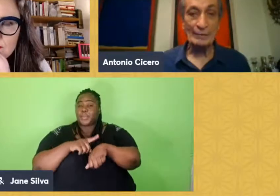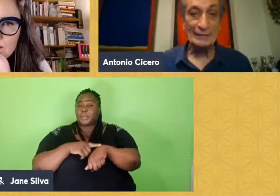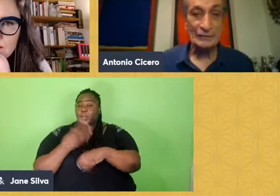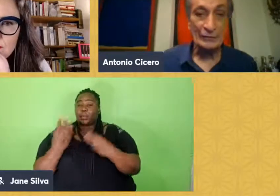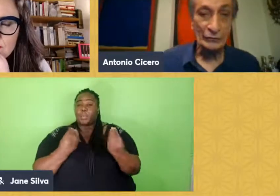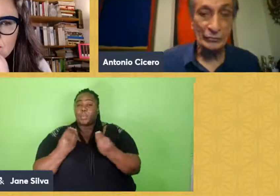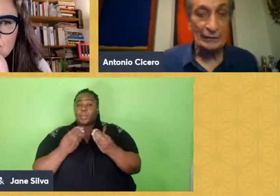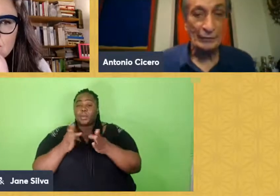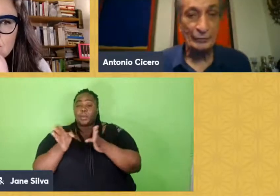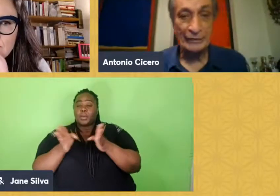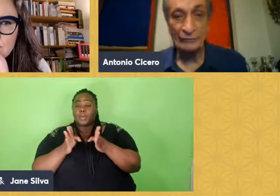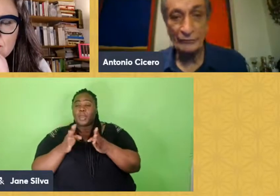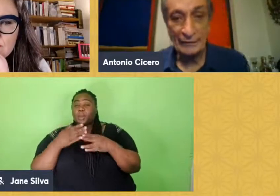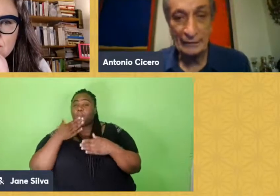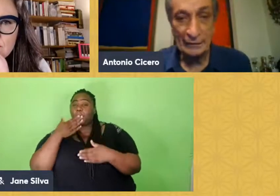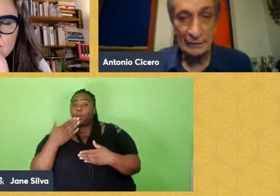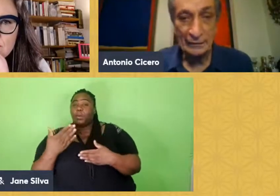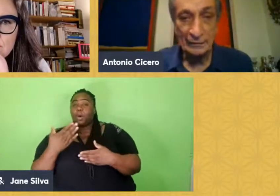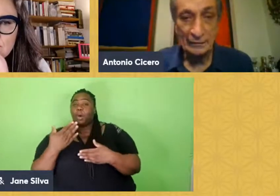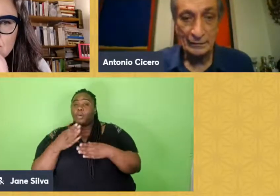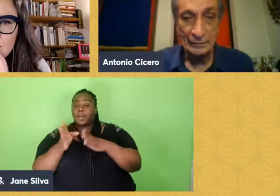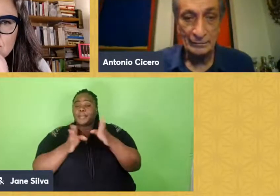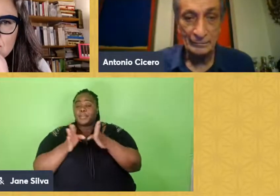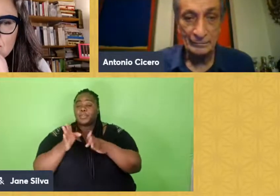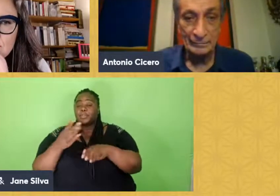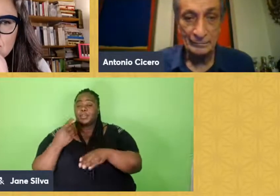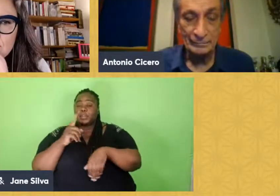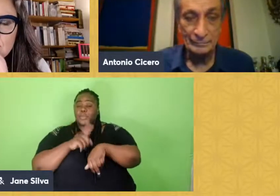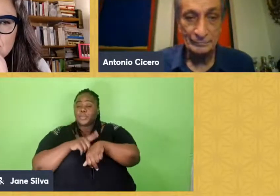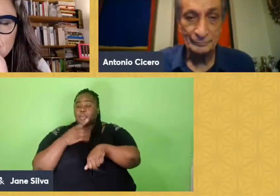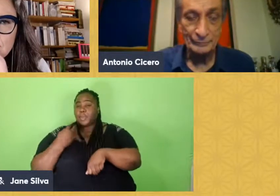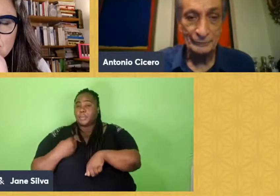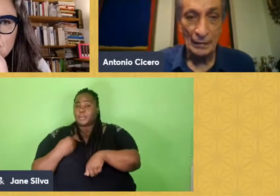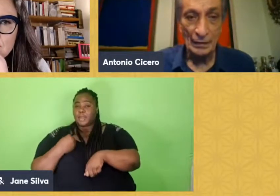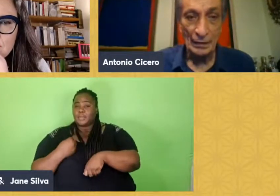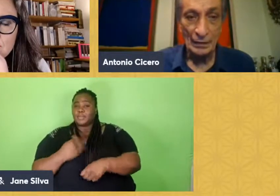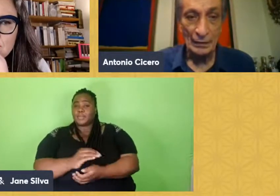Qual a medida do tempo da vida?